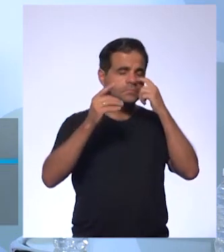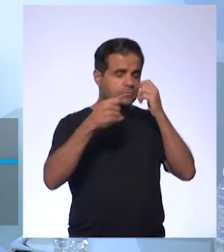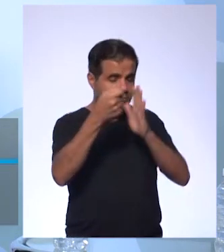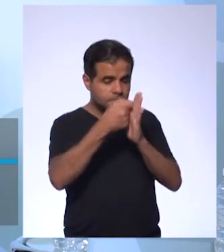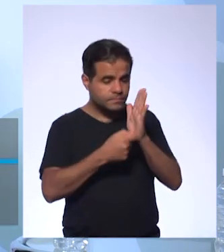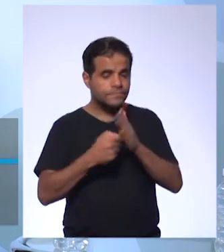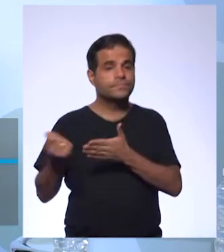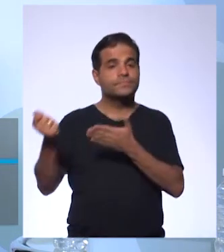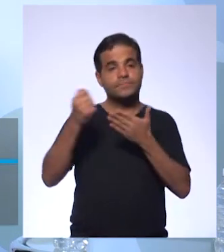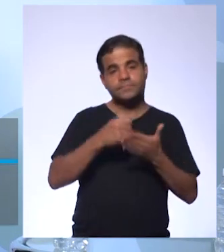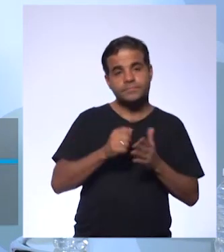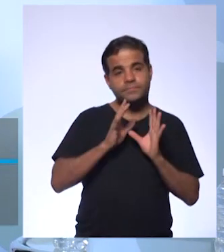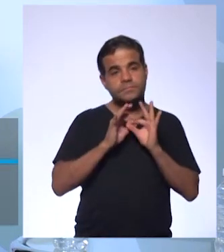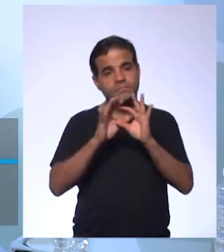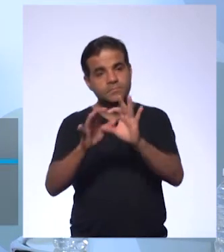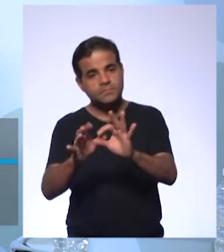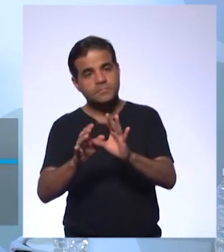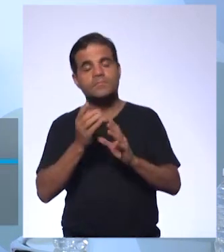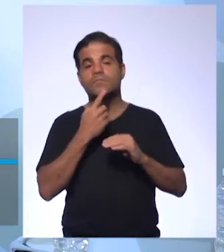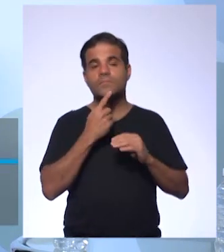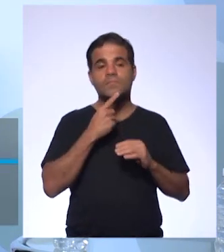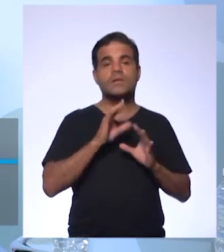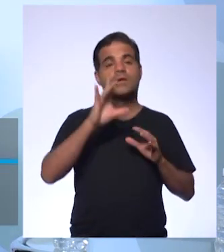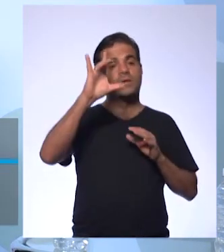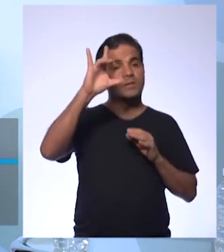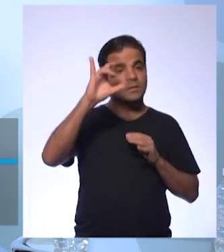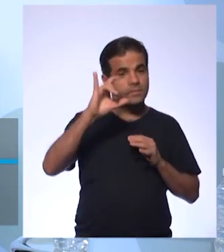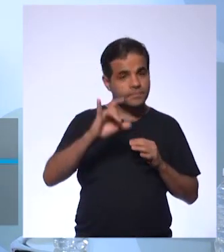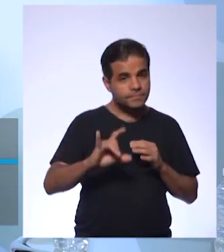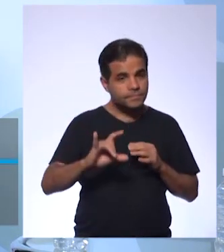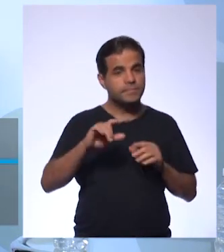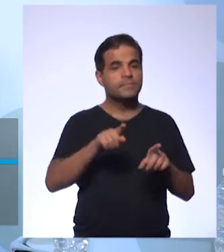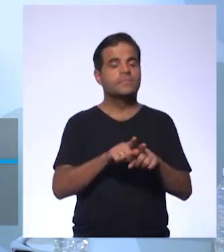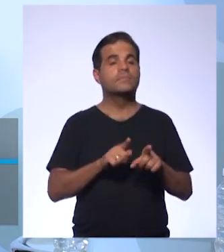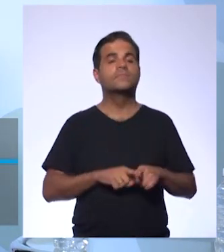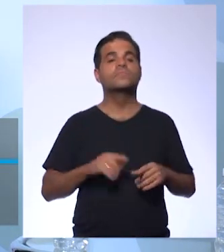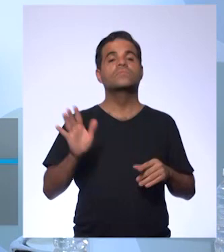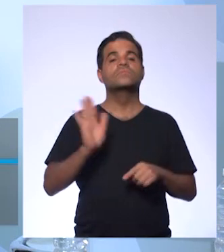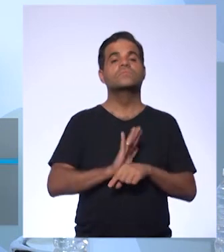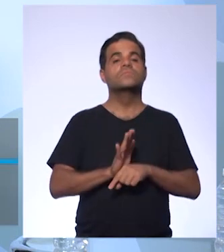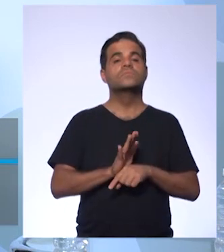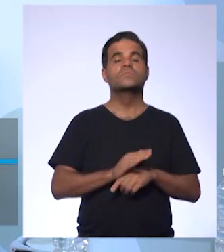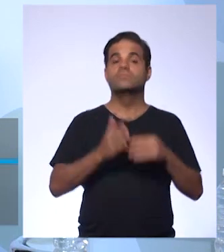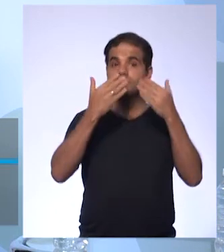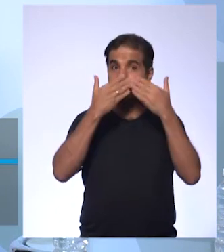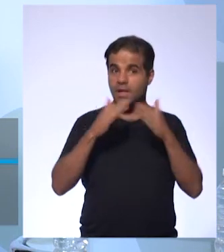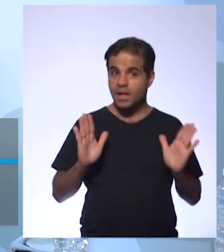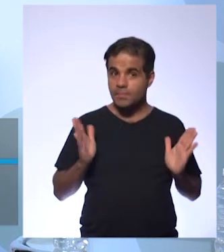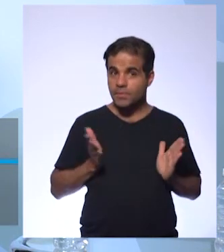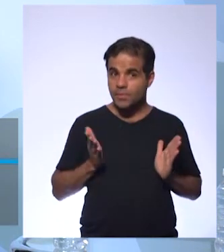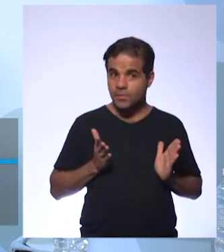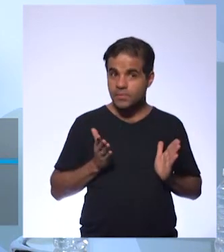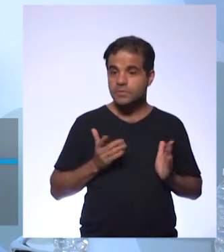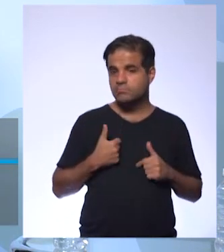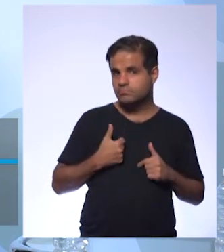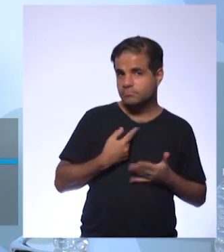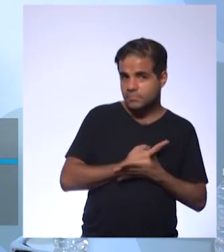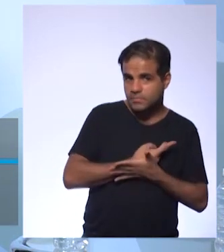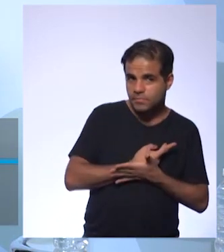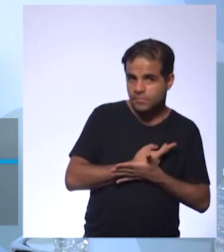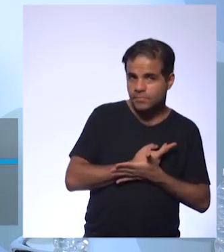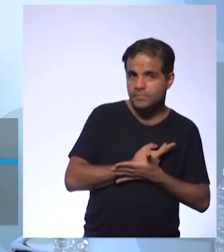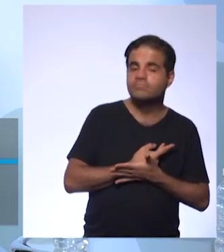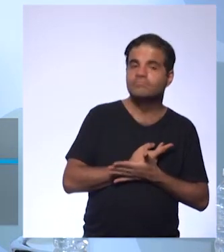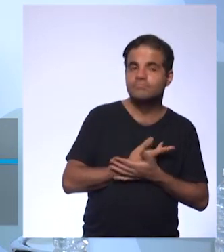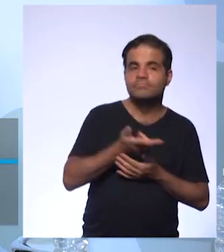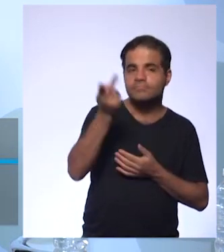resenha, trazendo esse contexto. E até eu falei lá no Instagram, a questão, o cinema abre hoje. Estou errada? Abre hoje, em